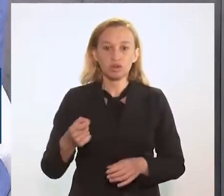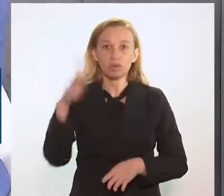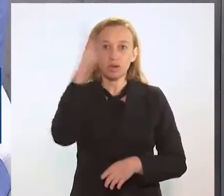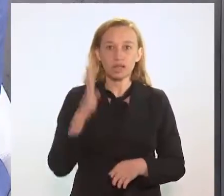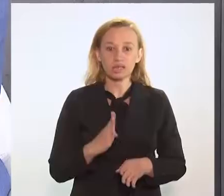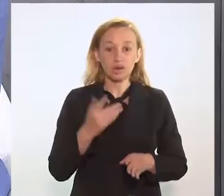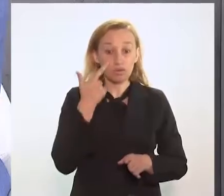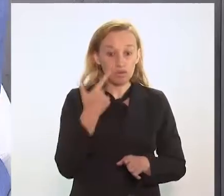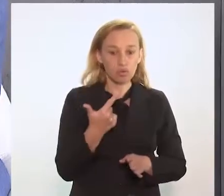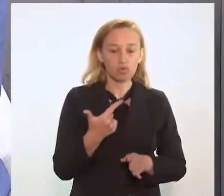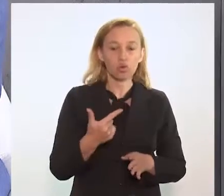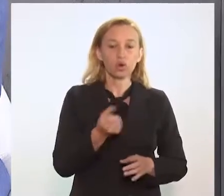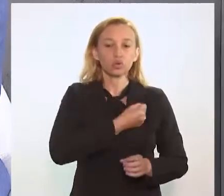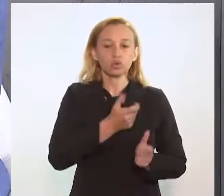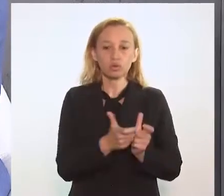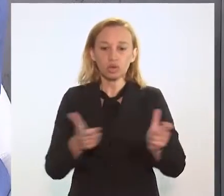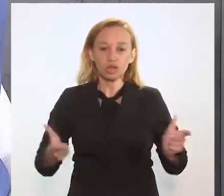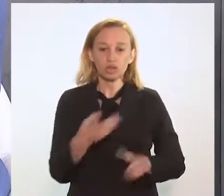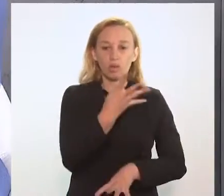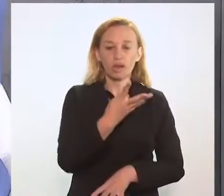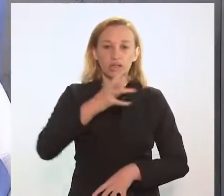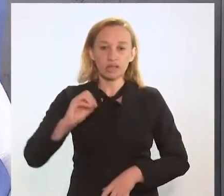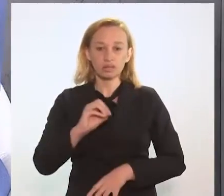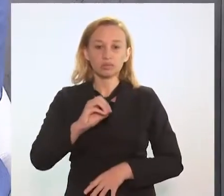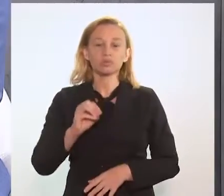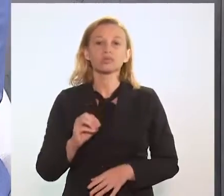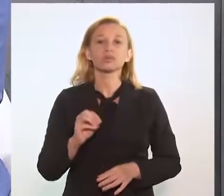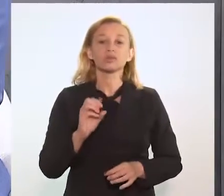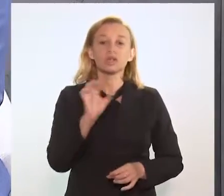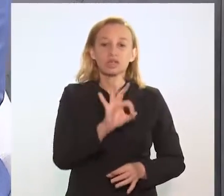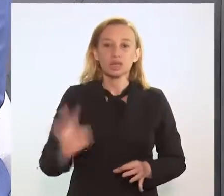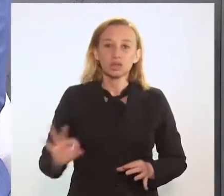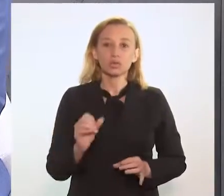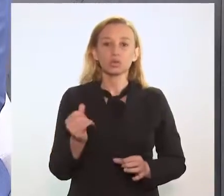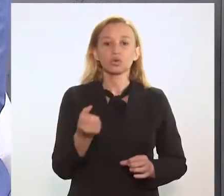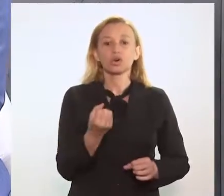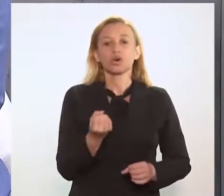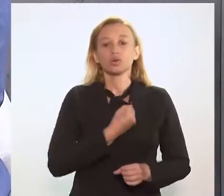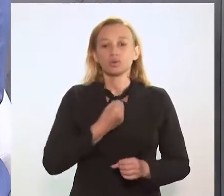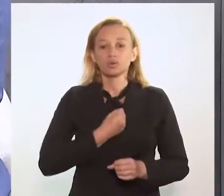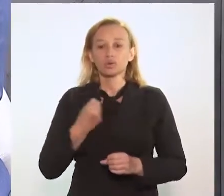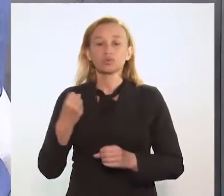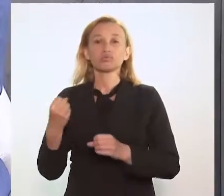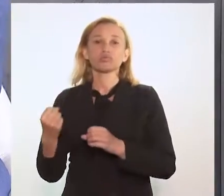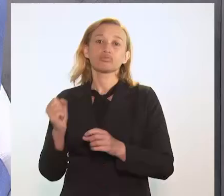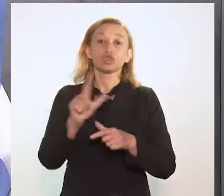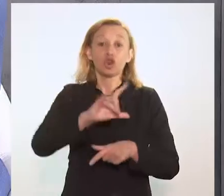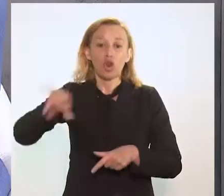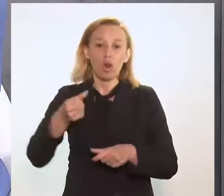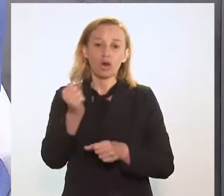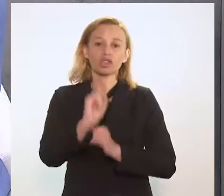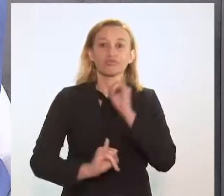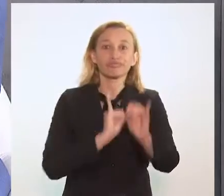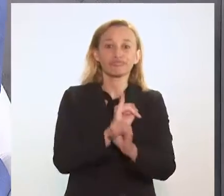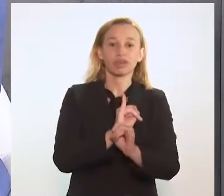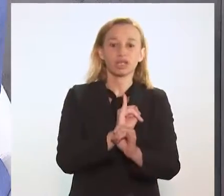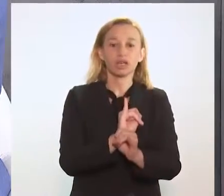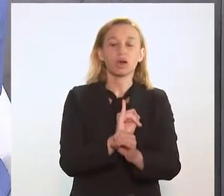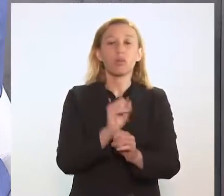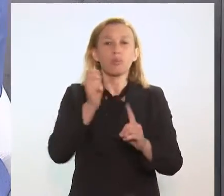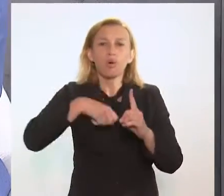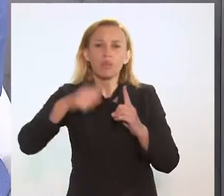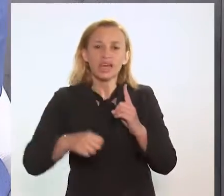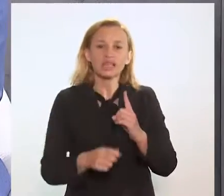Brasil registrou um aumento de 400% no número de lojas que entraram para o mercado digital. Isso significa dizer que, por